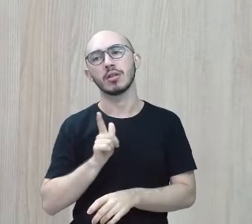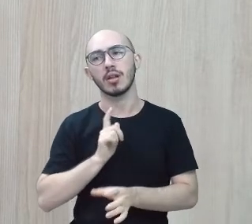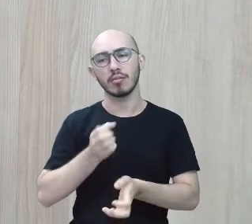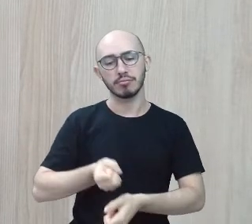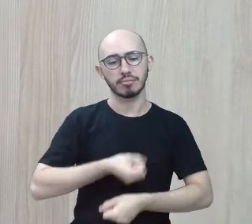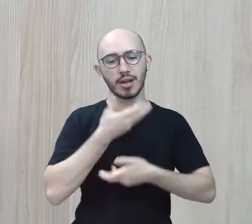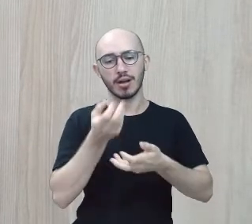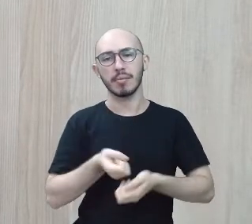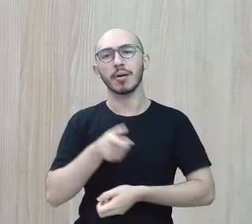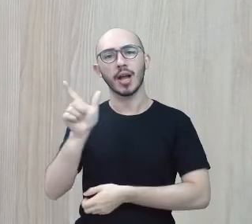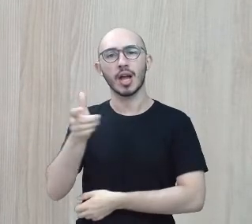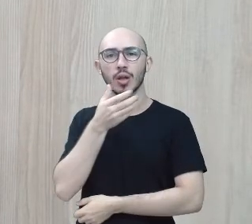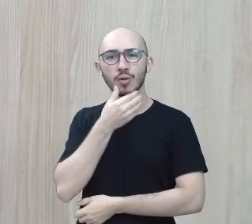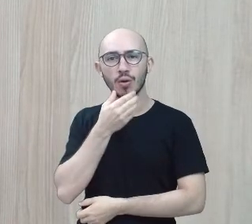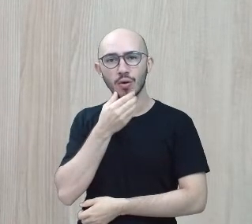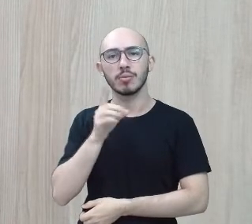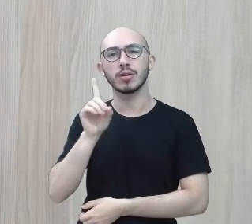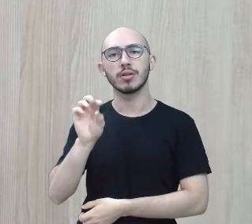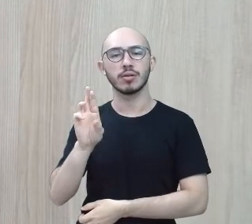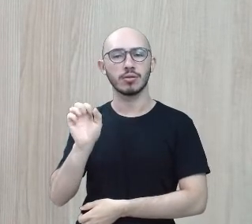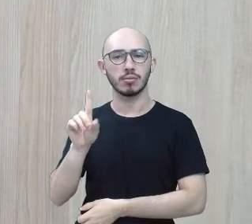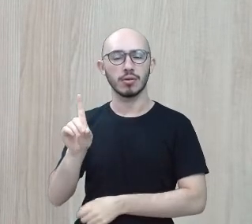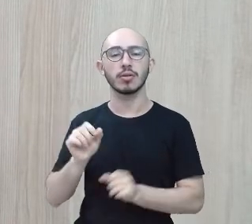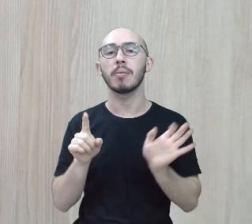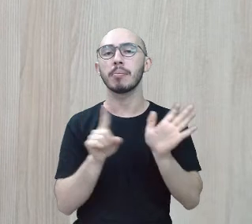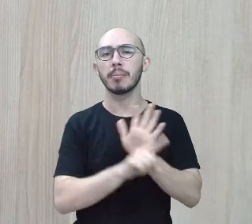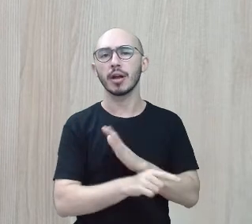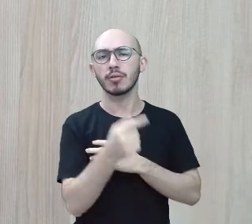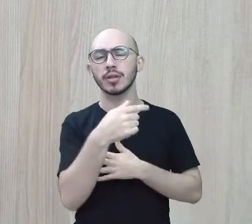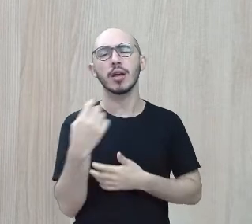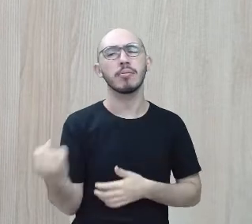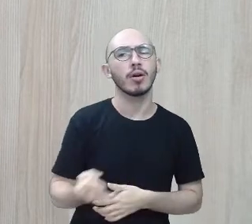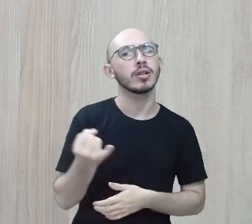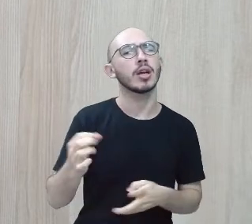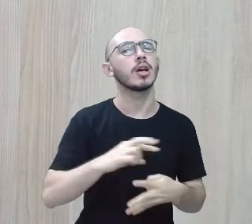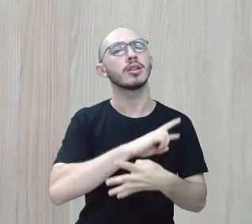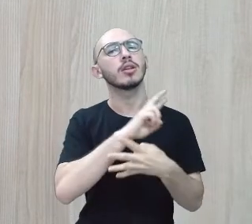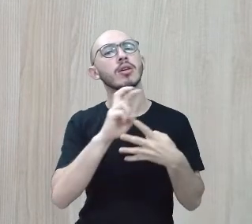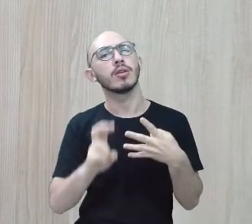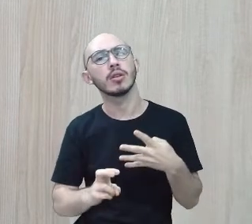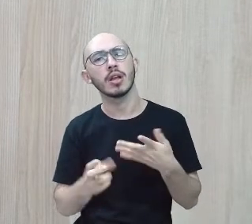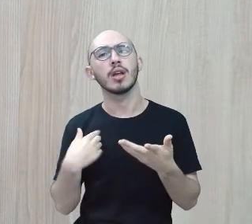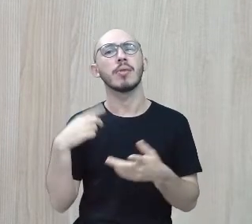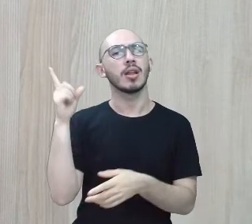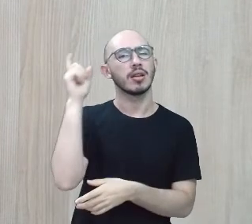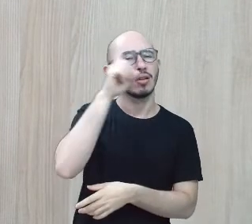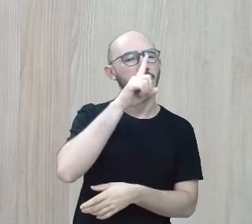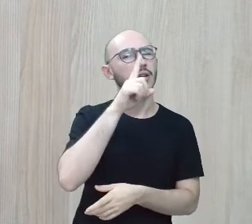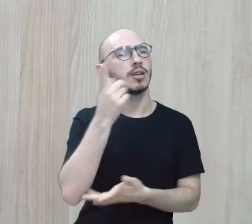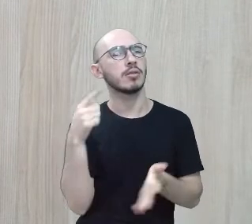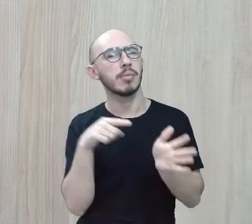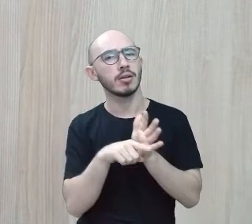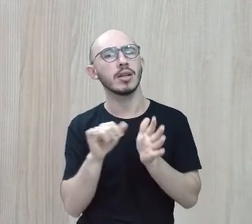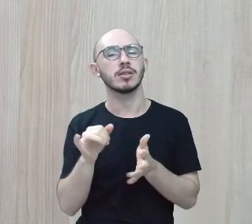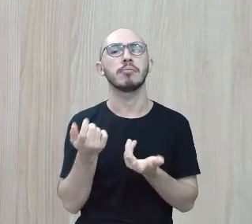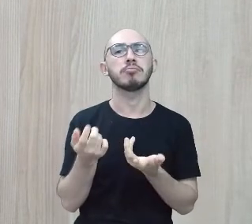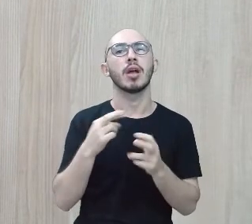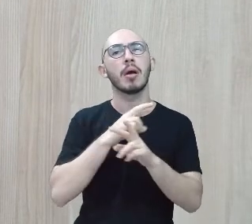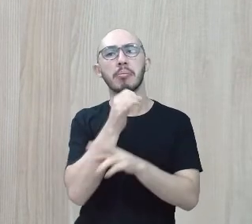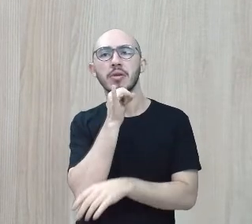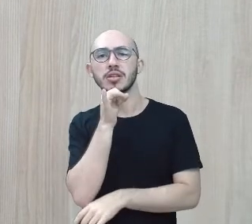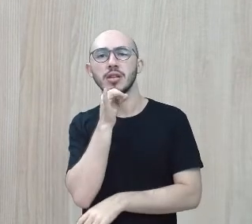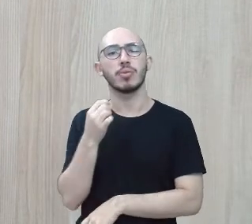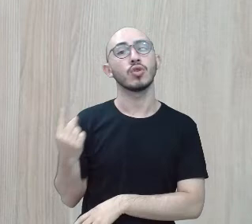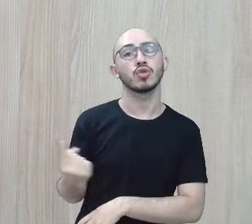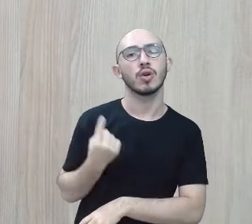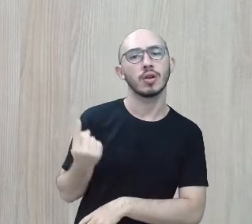os poemas de Drummond. Eu perguntei se eles achavam que era importante a gente falar sobre temas difíceis. Sobre a solidão, por exemplo,